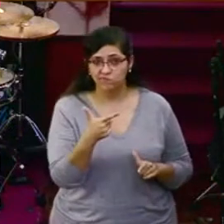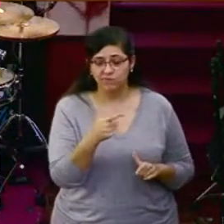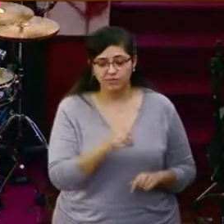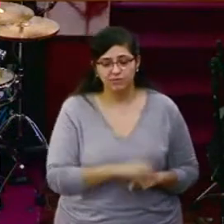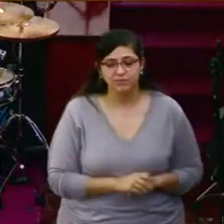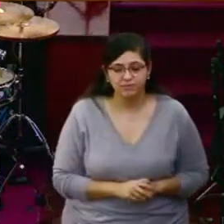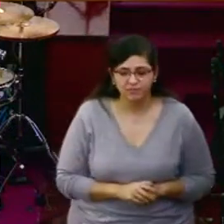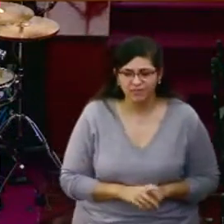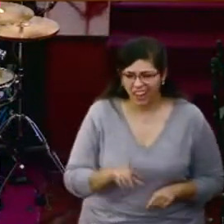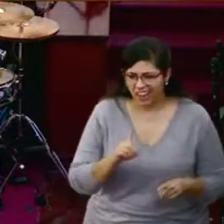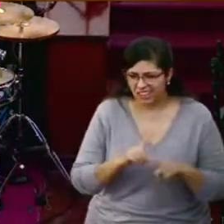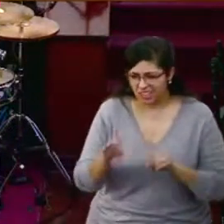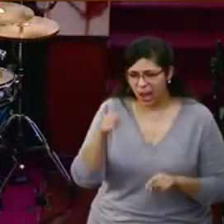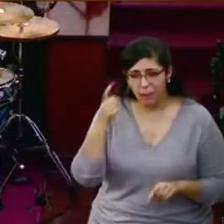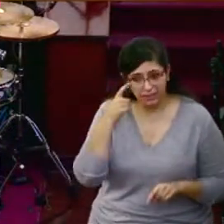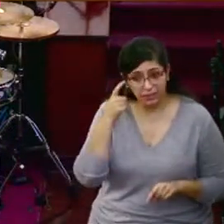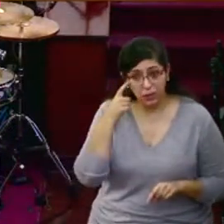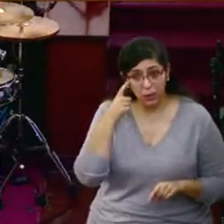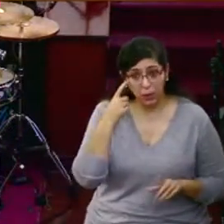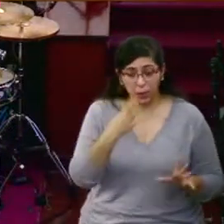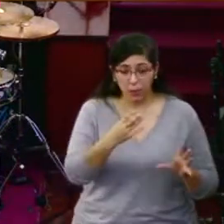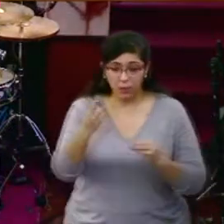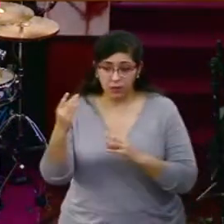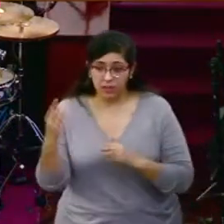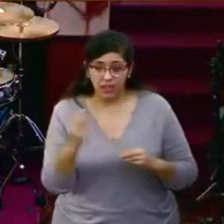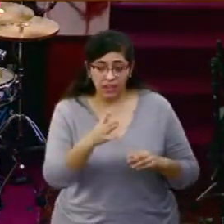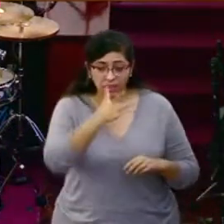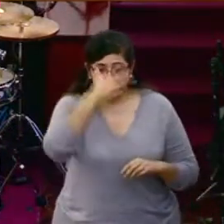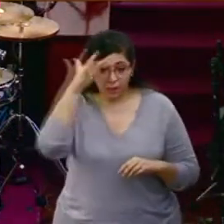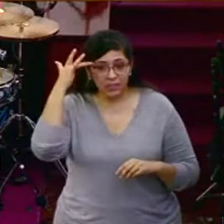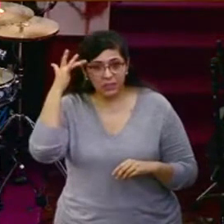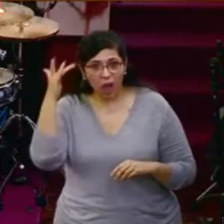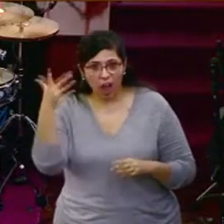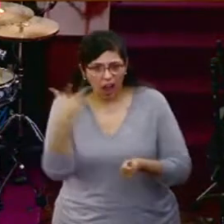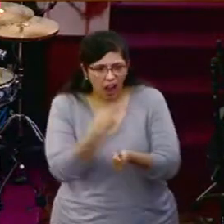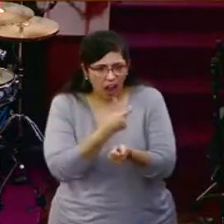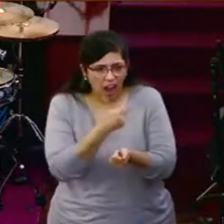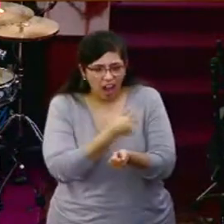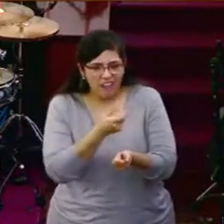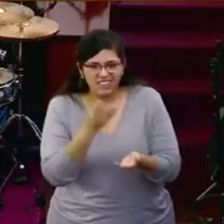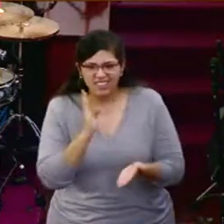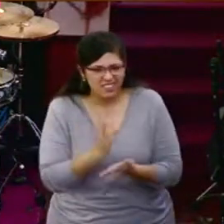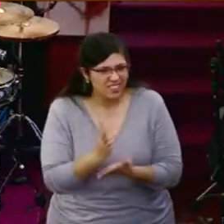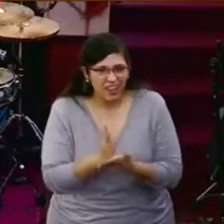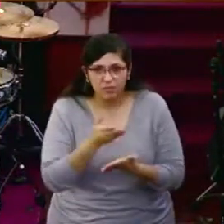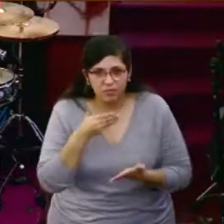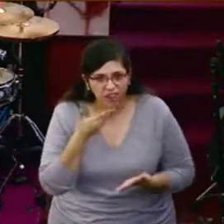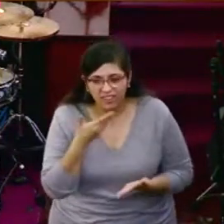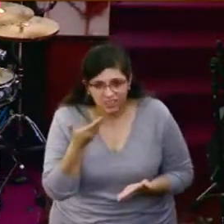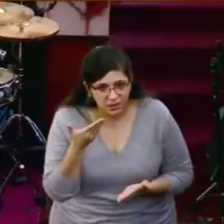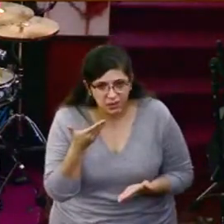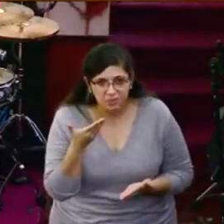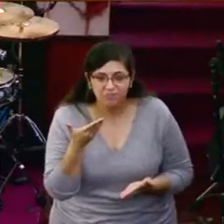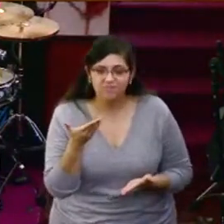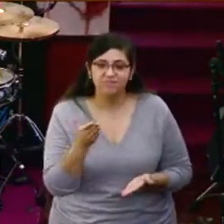já pensou um profissional passar uma vida inteira lidando com veias esperando sempre encontrar veias